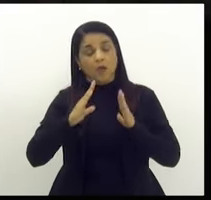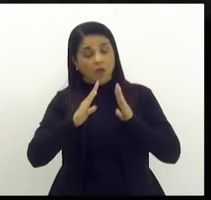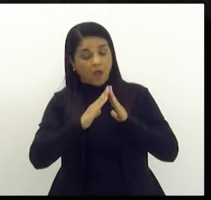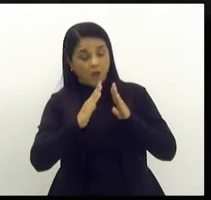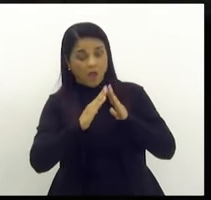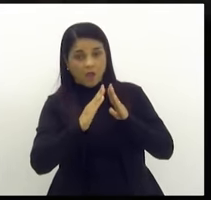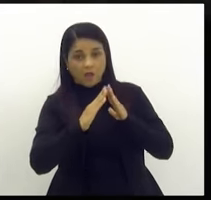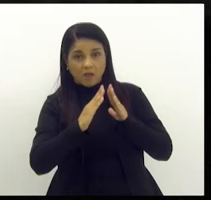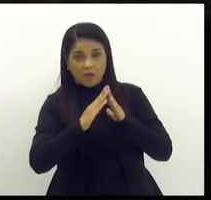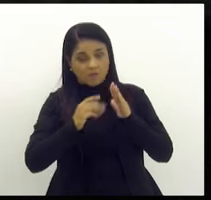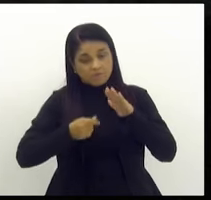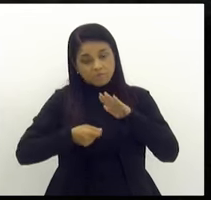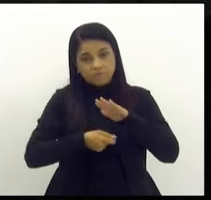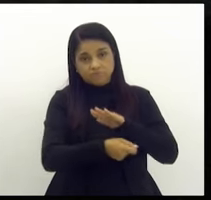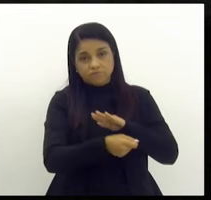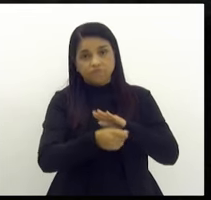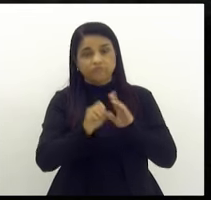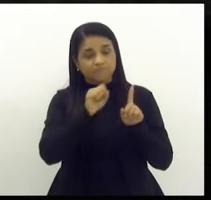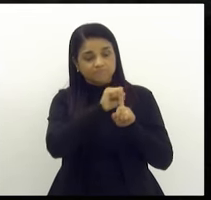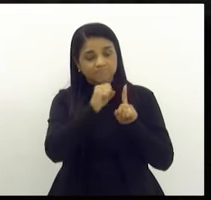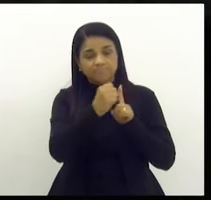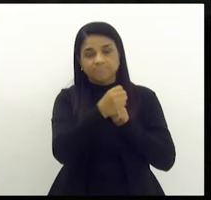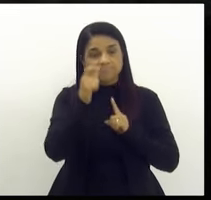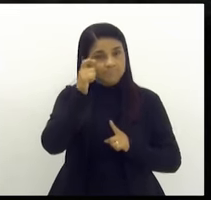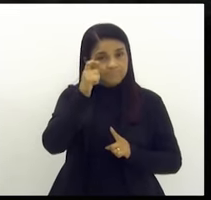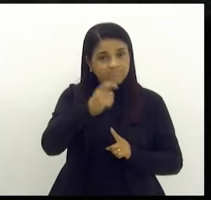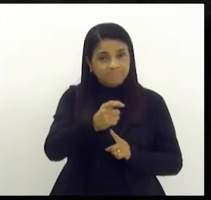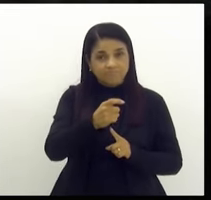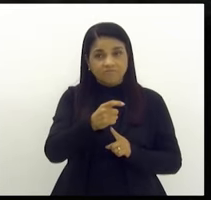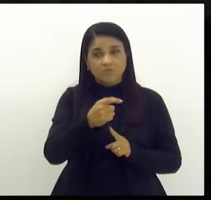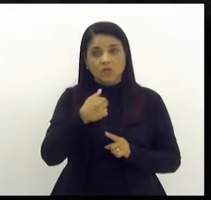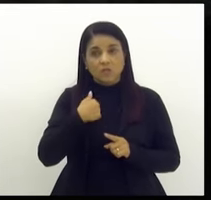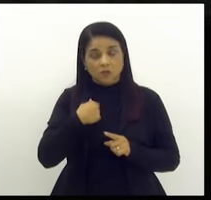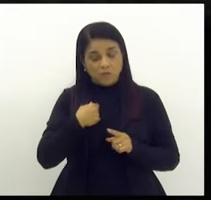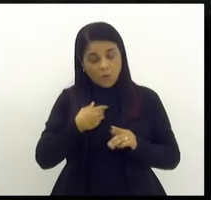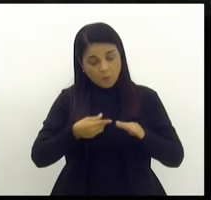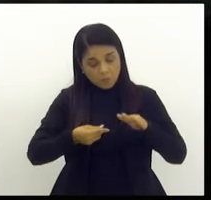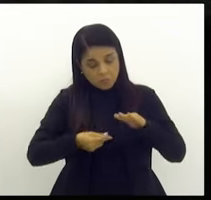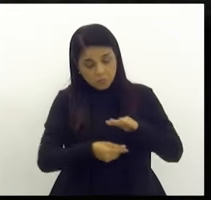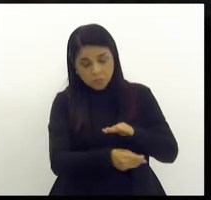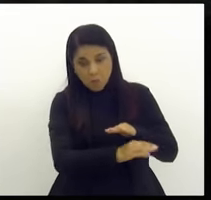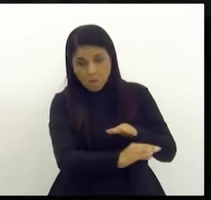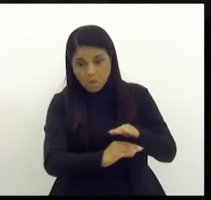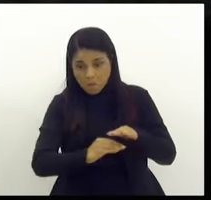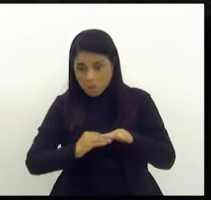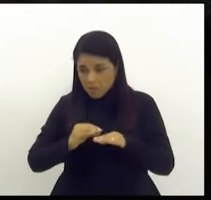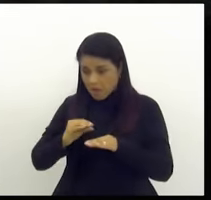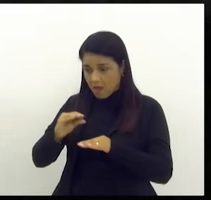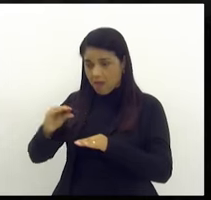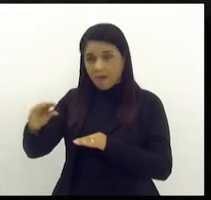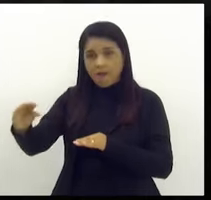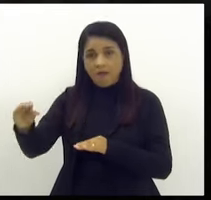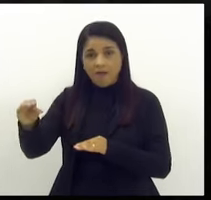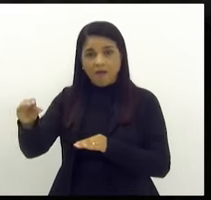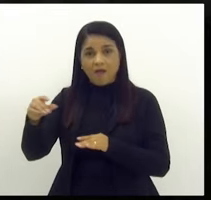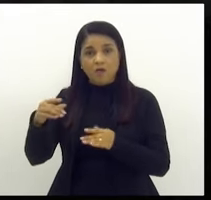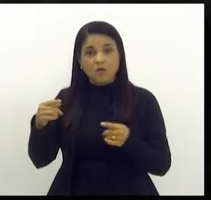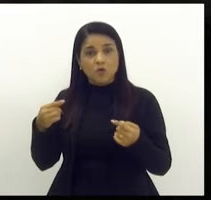social ora então eu vou lá um fundo que eu tenho contrapartida